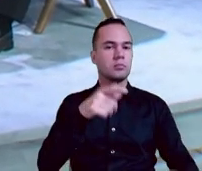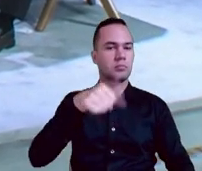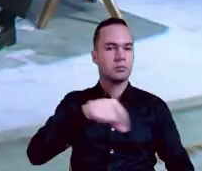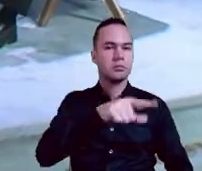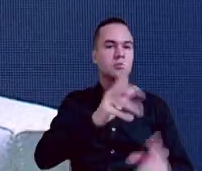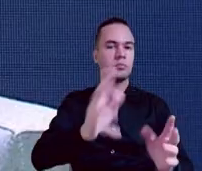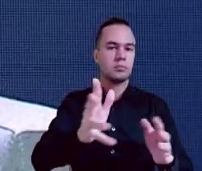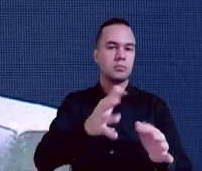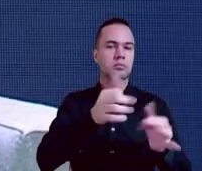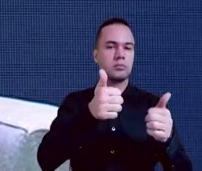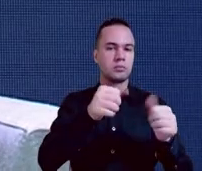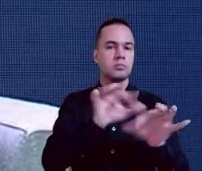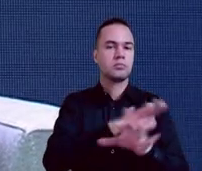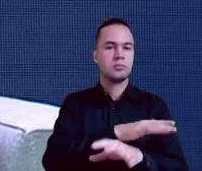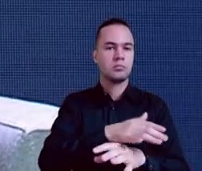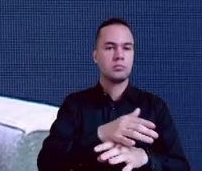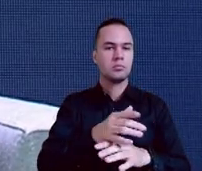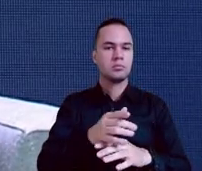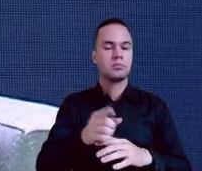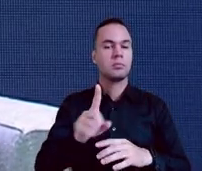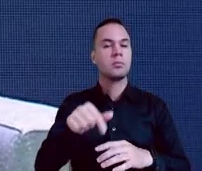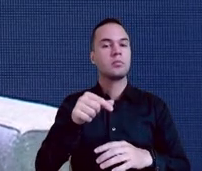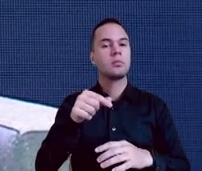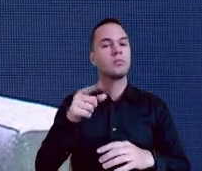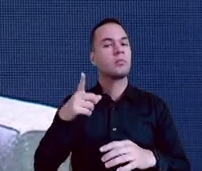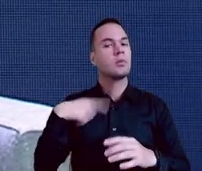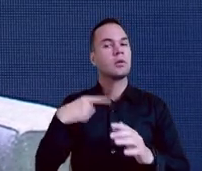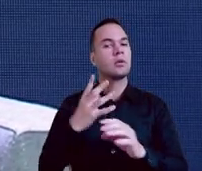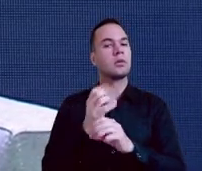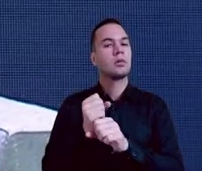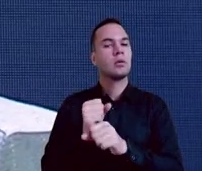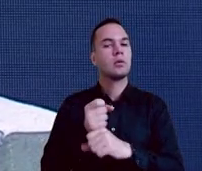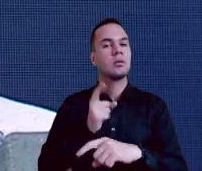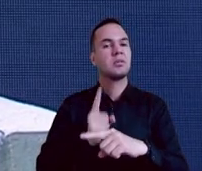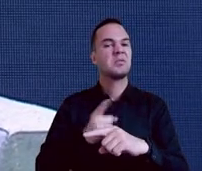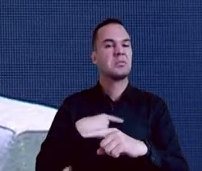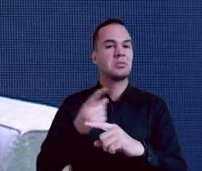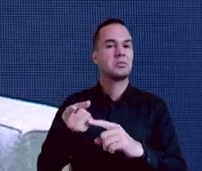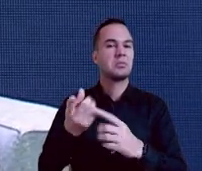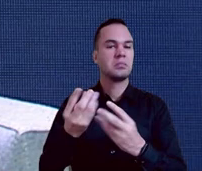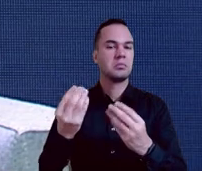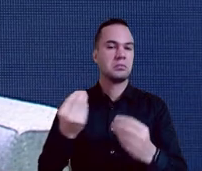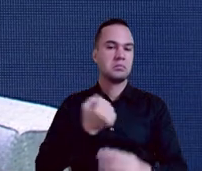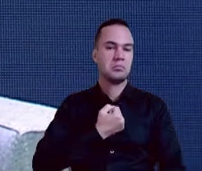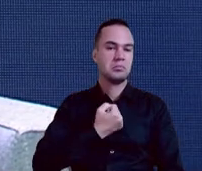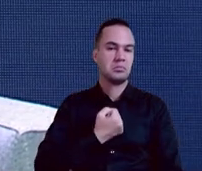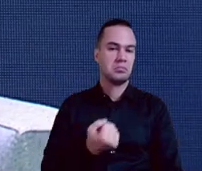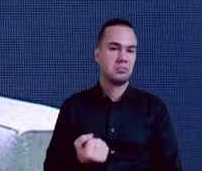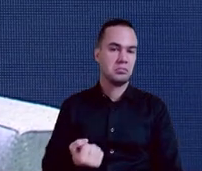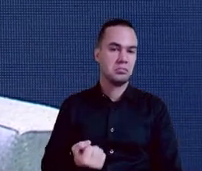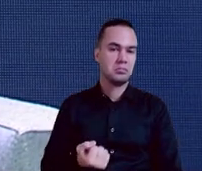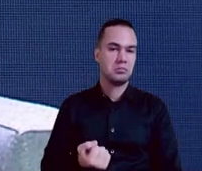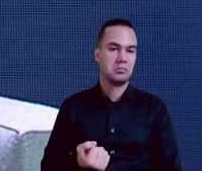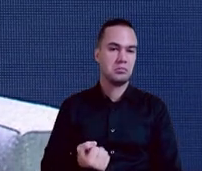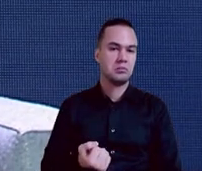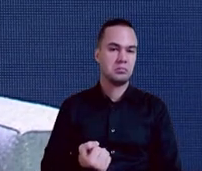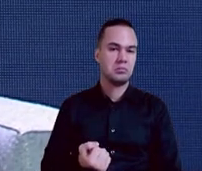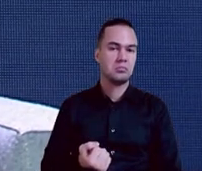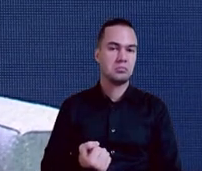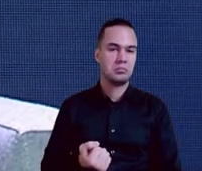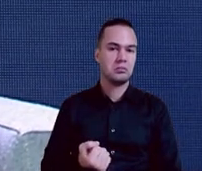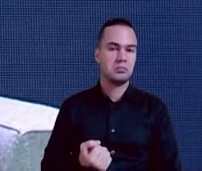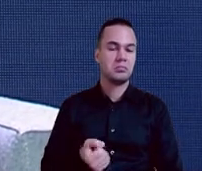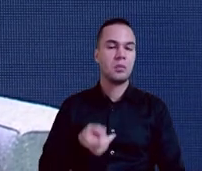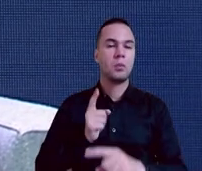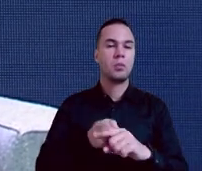essa jornada do que fazer conta porque às vezes não tem tanto número tem tanta substância A empresa mas assim é porque que você